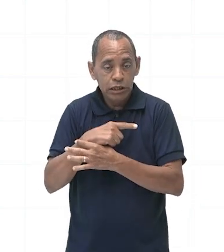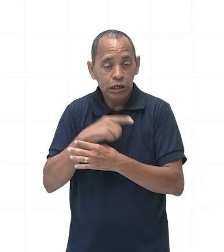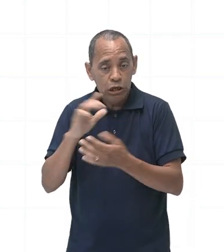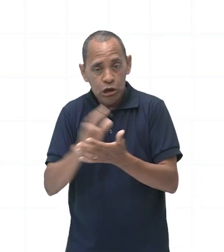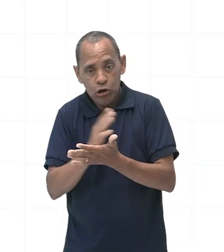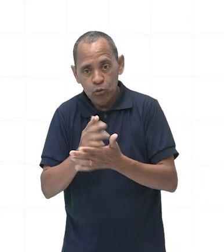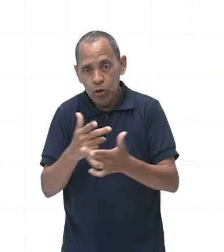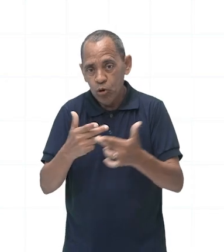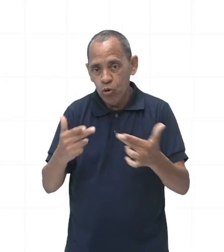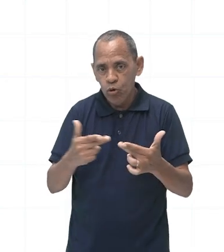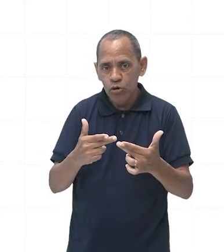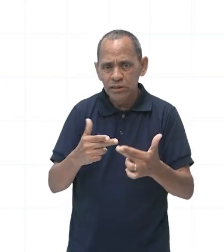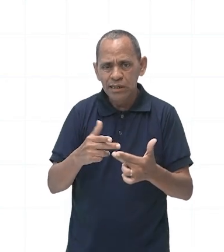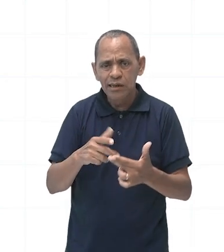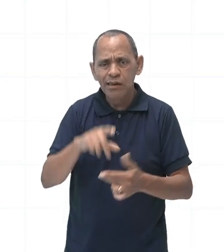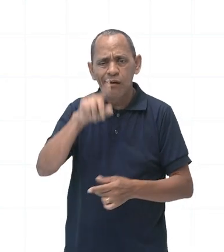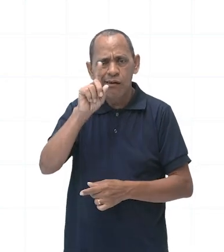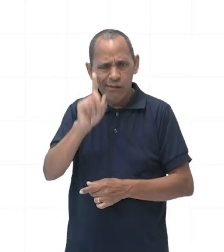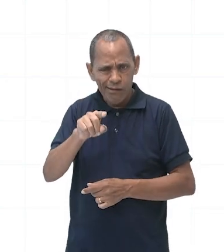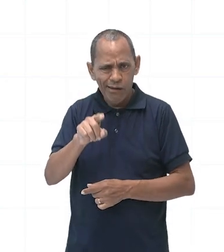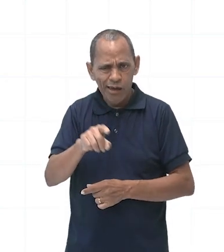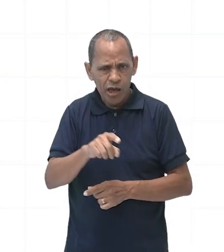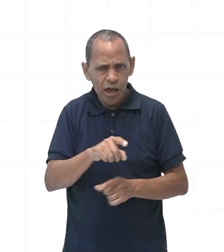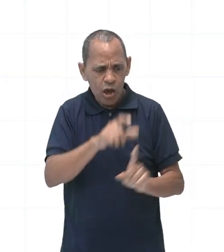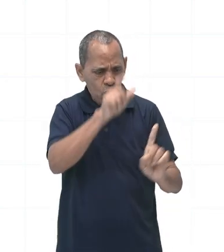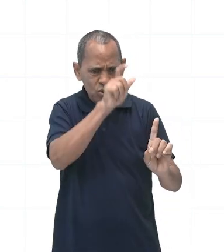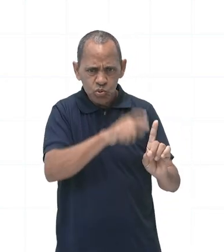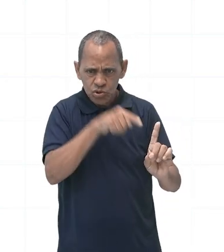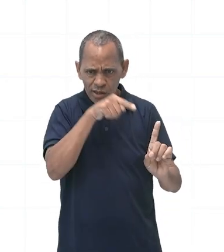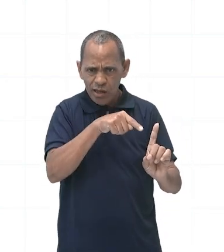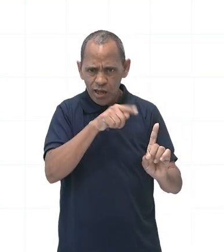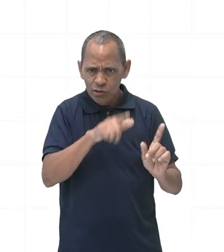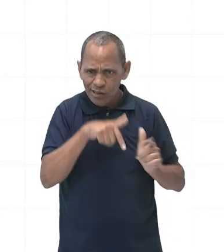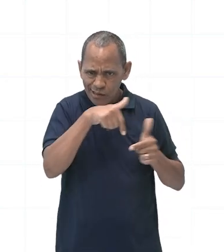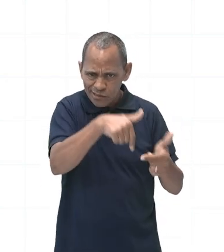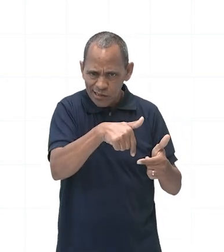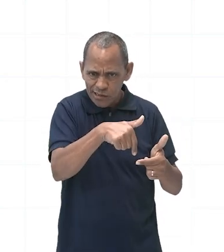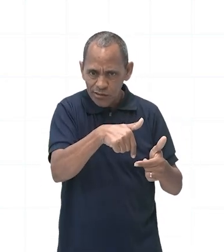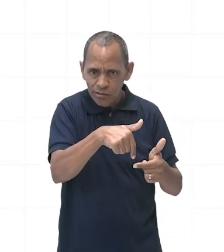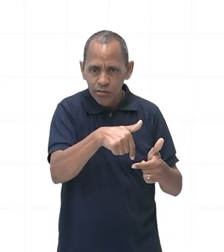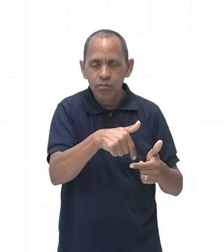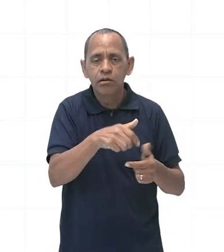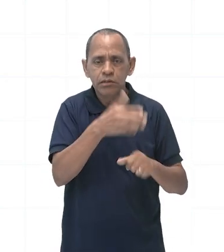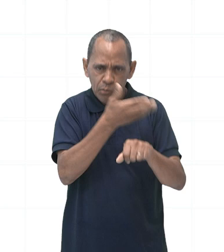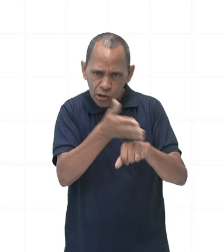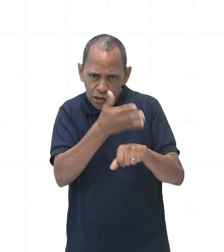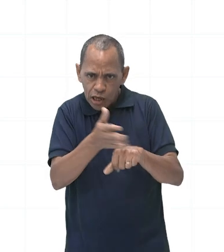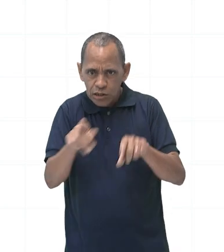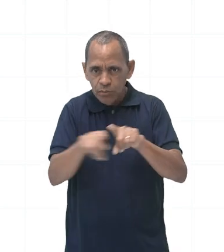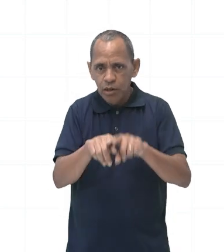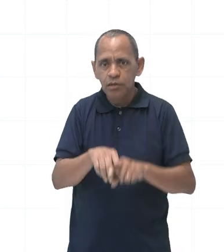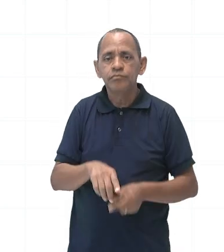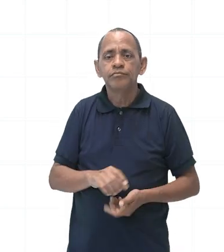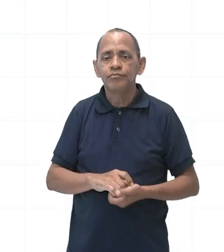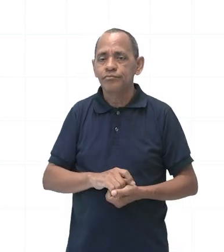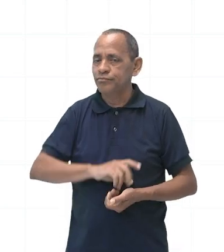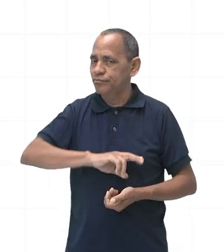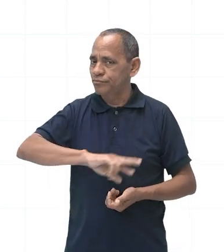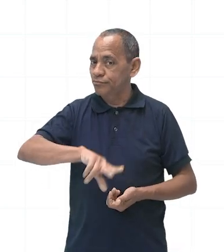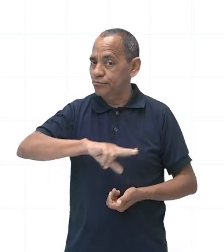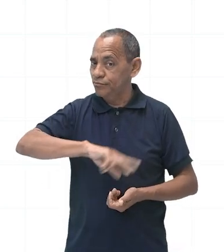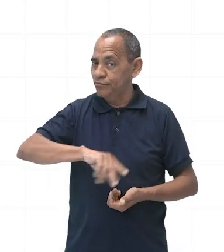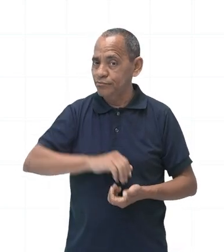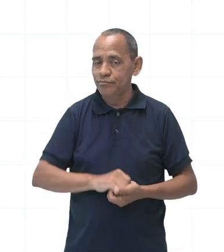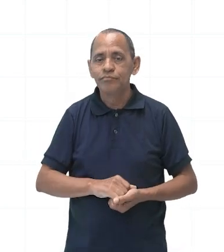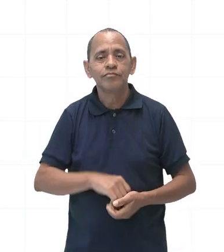de resguardar aí, de resguardar algo, é o sujeito da oração que está exercendo? Lembra,